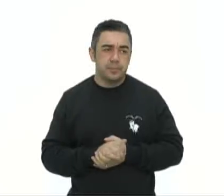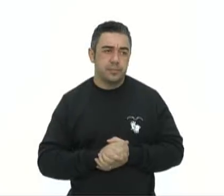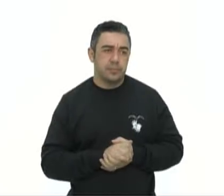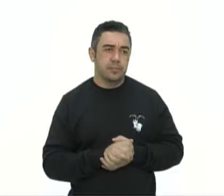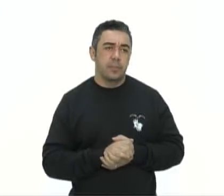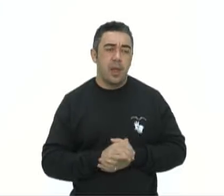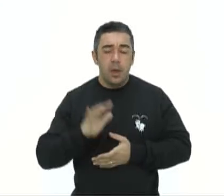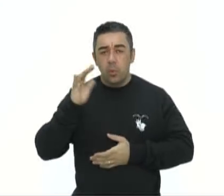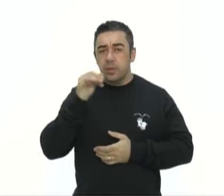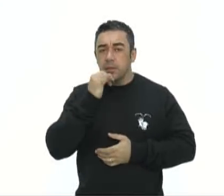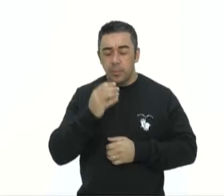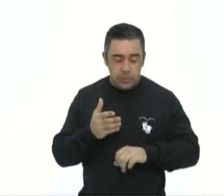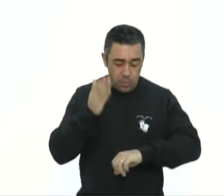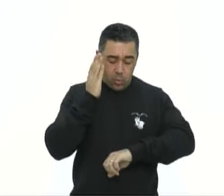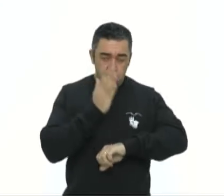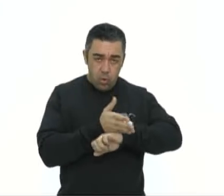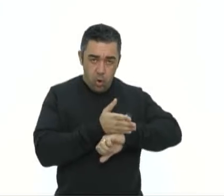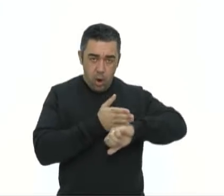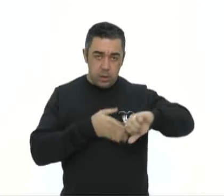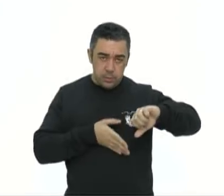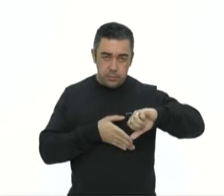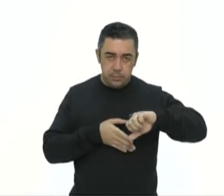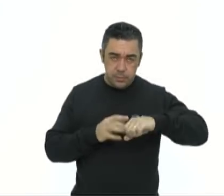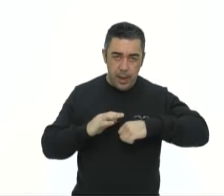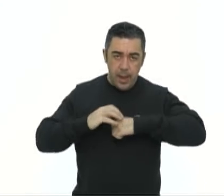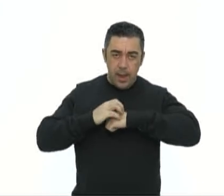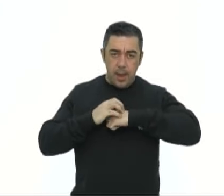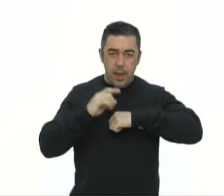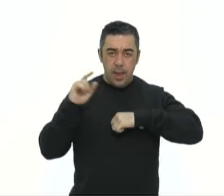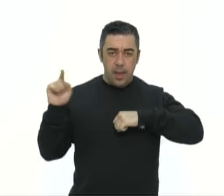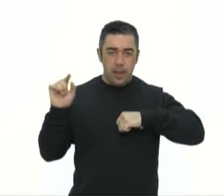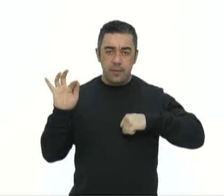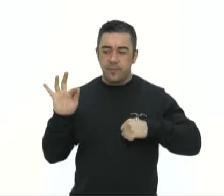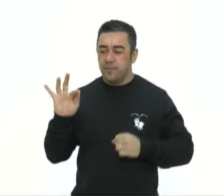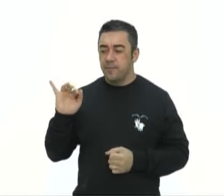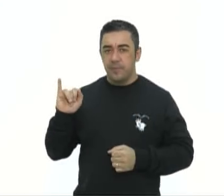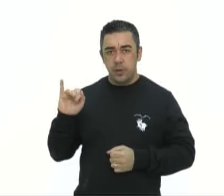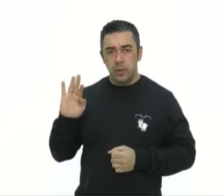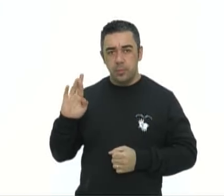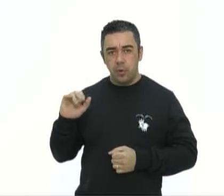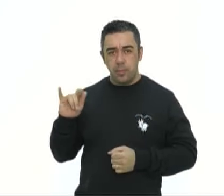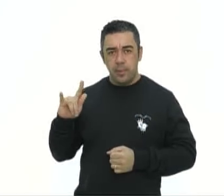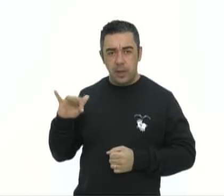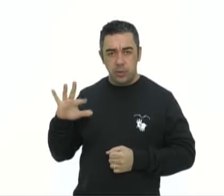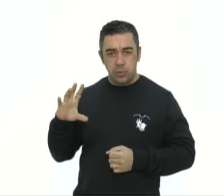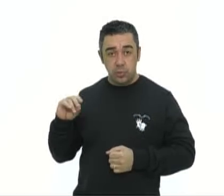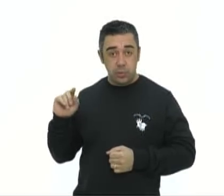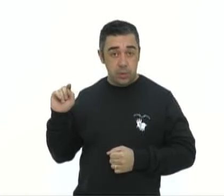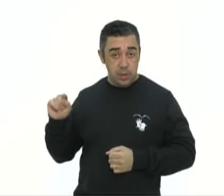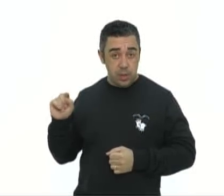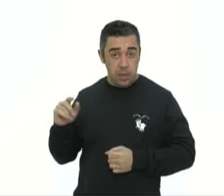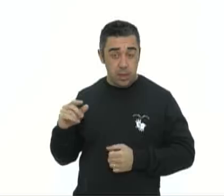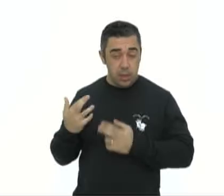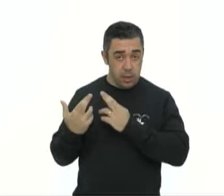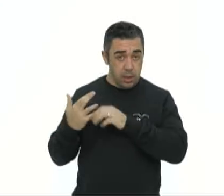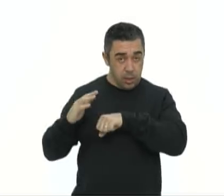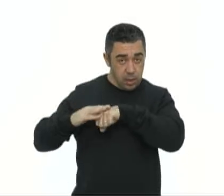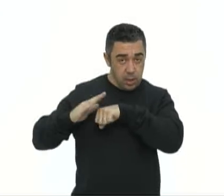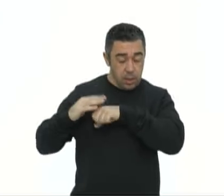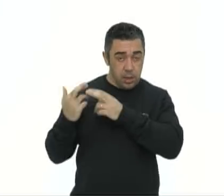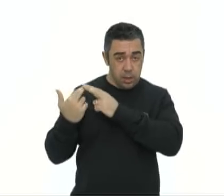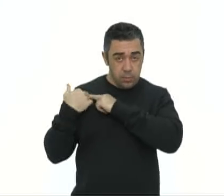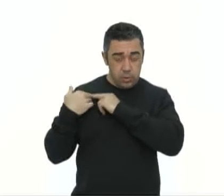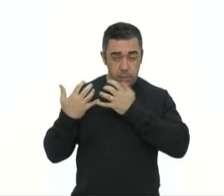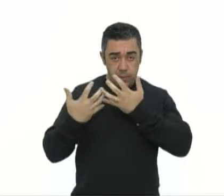quando ocorre um corte na pele, esses fibroblastos que eu comentei ali, né, com vocês, são responsáveis, né, por